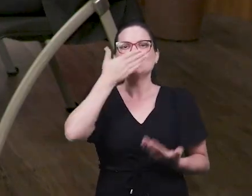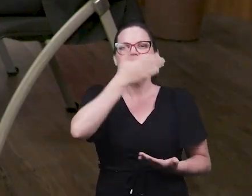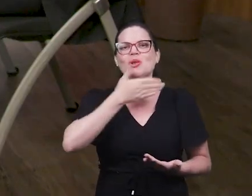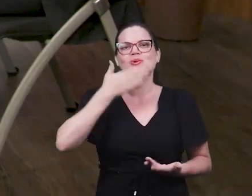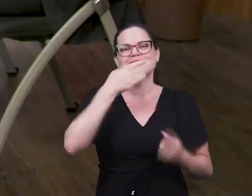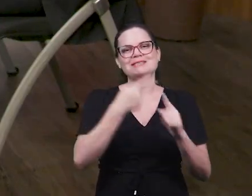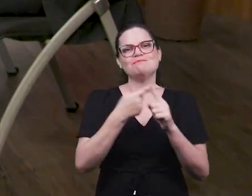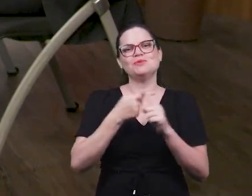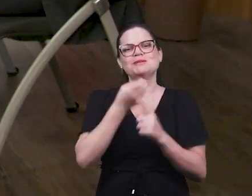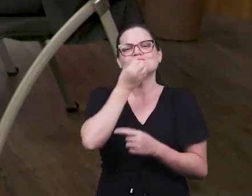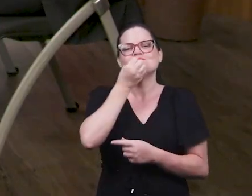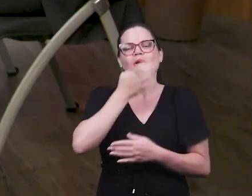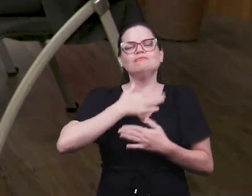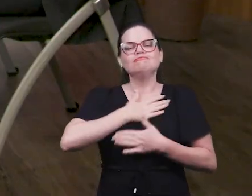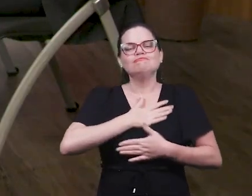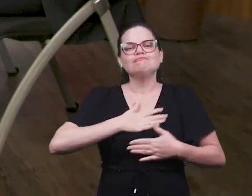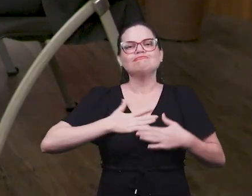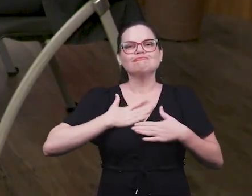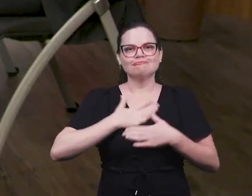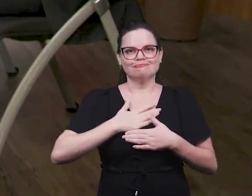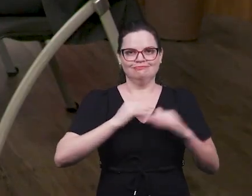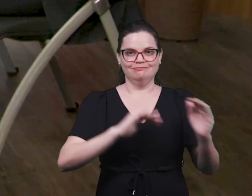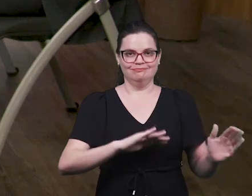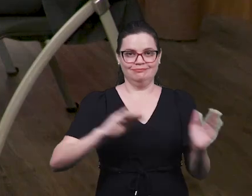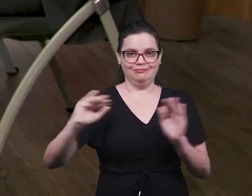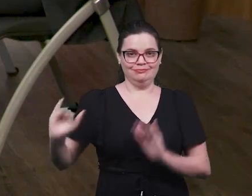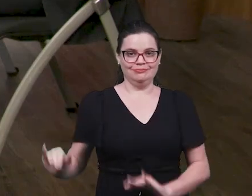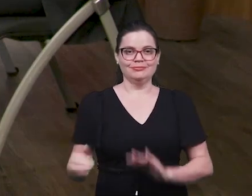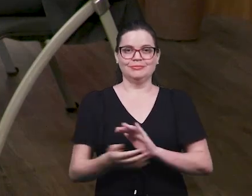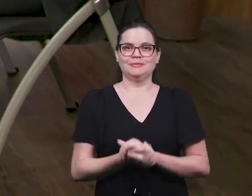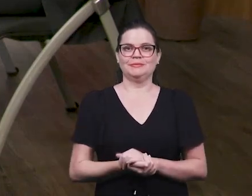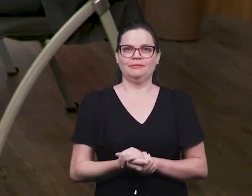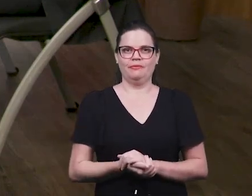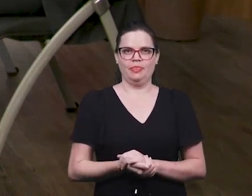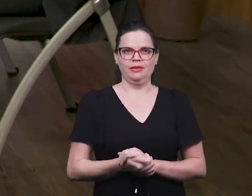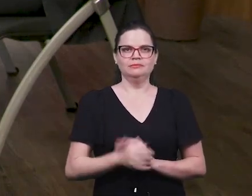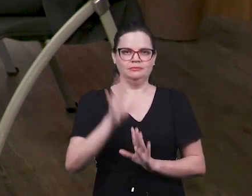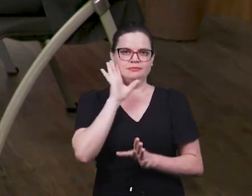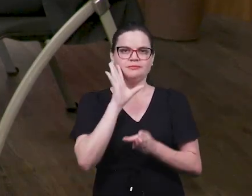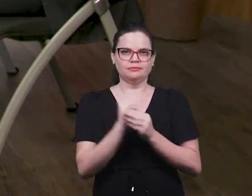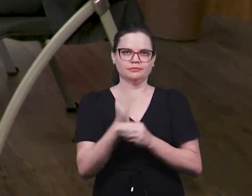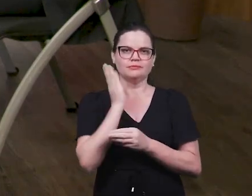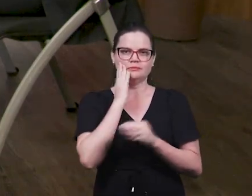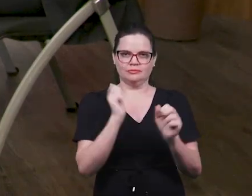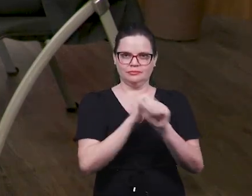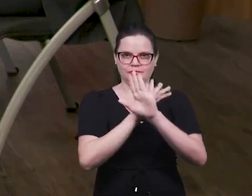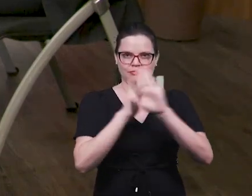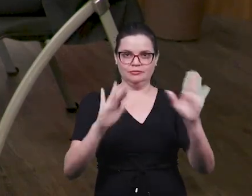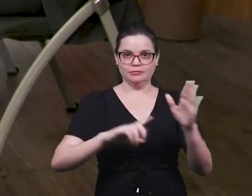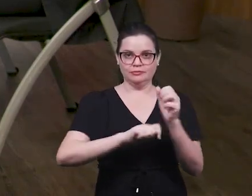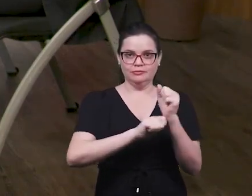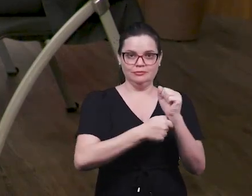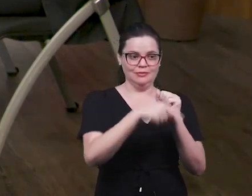interromper, porque voltando um pouquinho, só para que todos entendam, esse enigma foi a partir de um